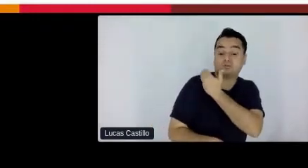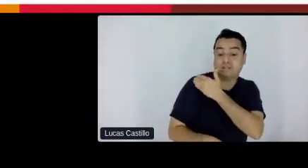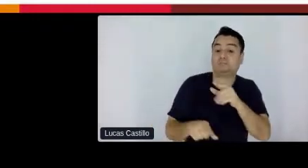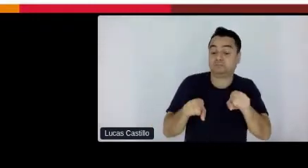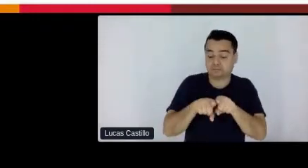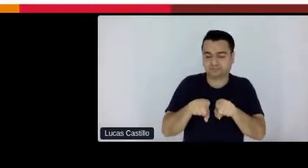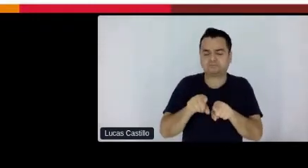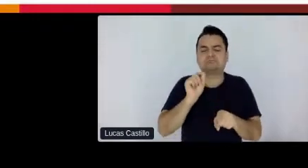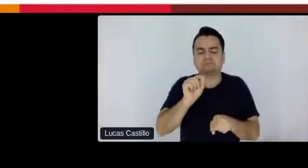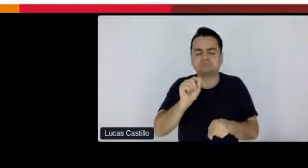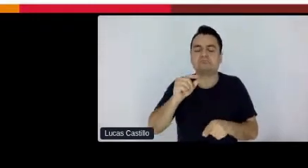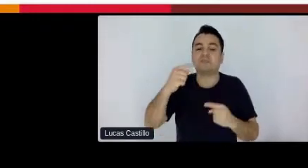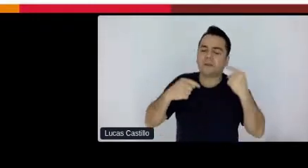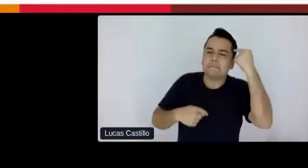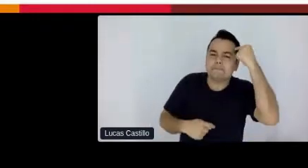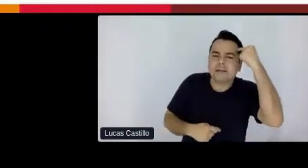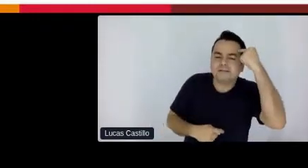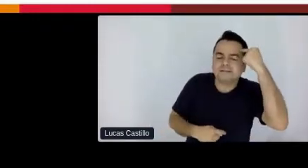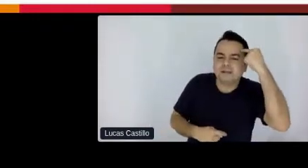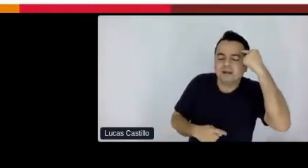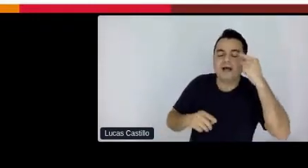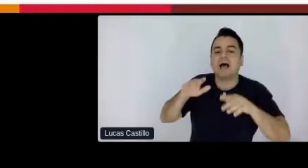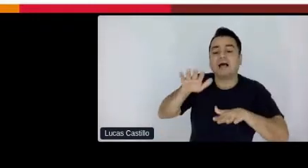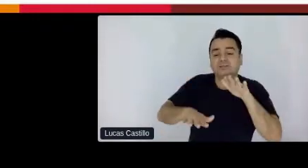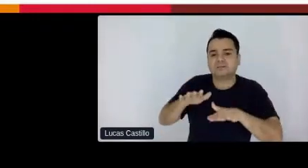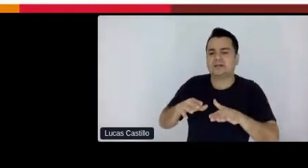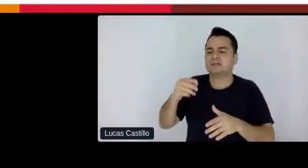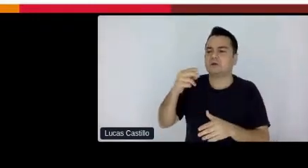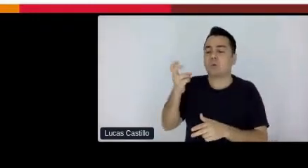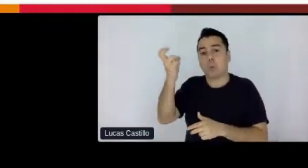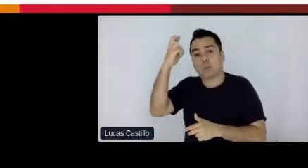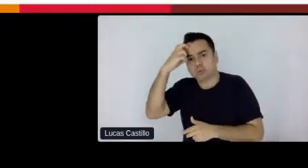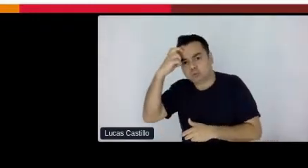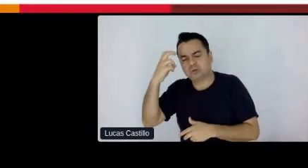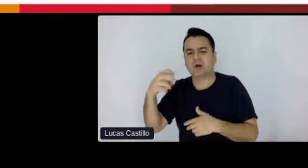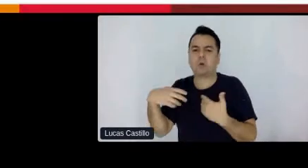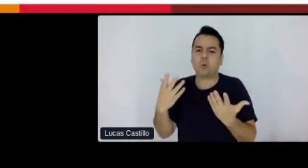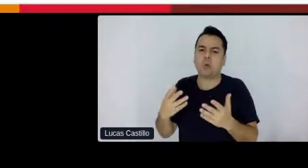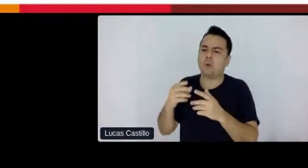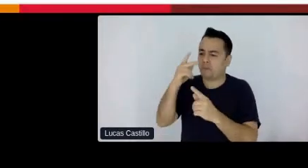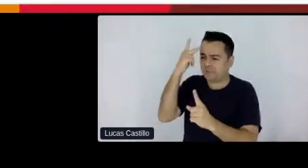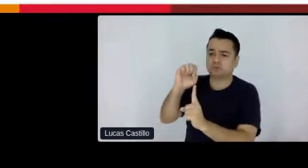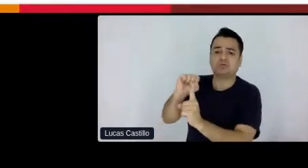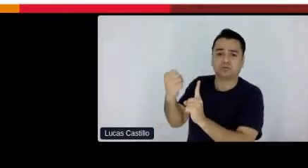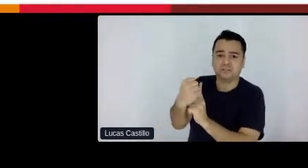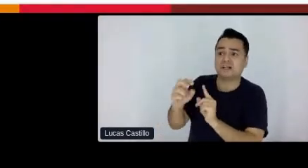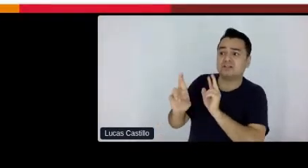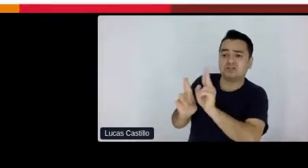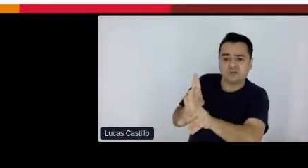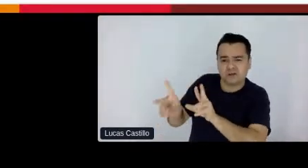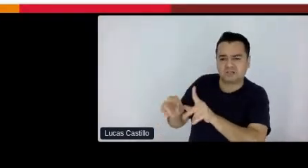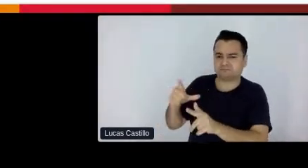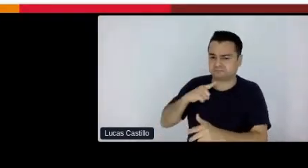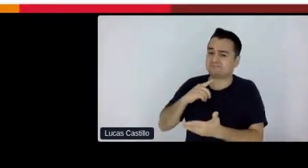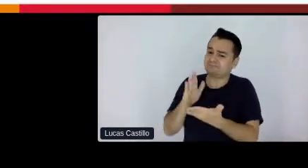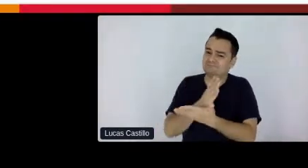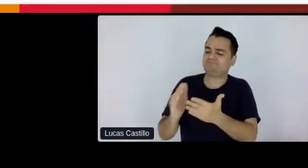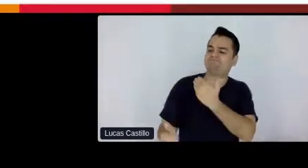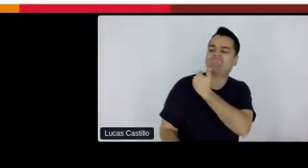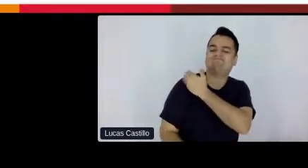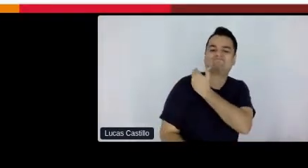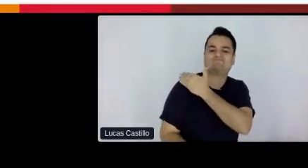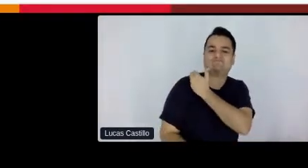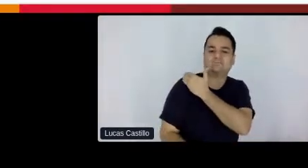sentimentos e pensamentos derivado do condicionamento cultural e das construções sociais. O que é discriminação? É